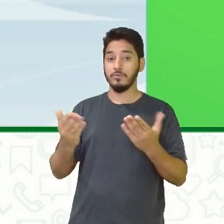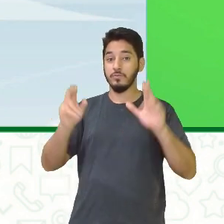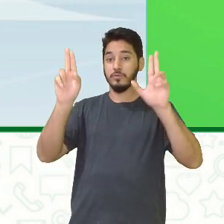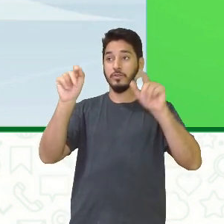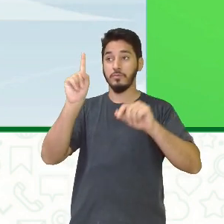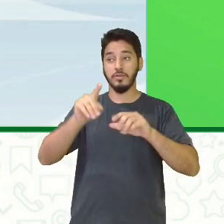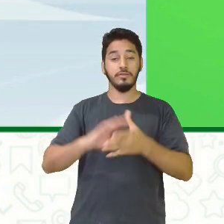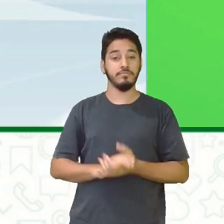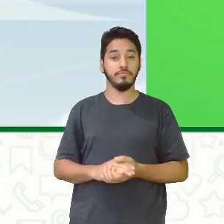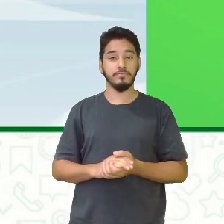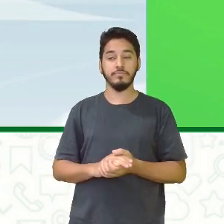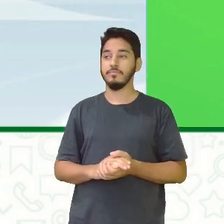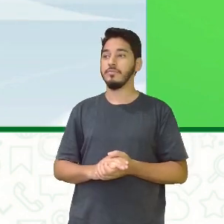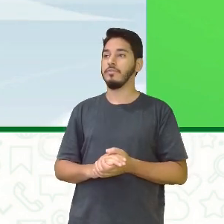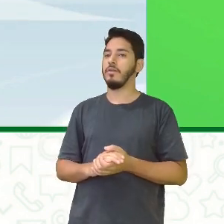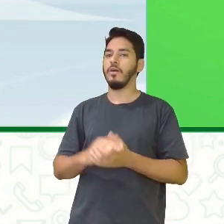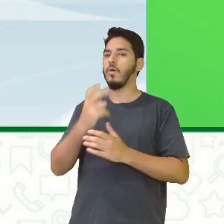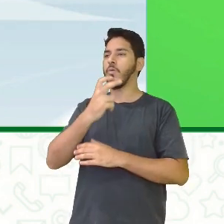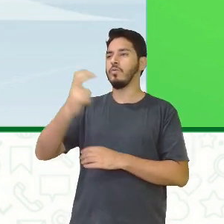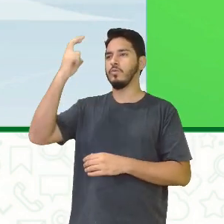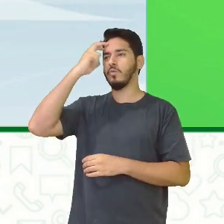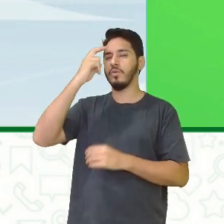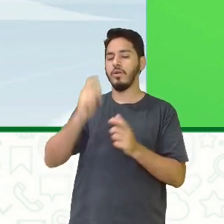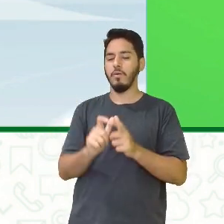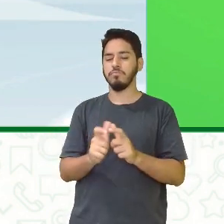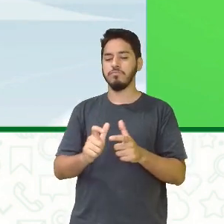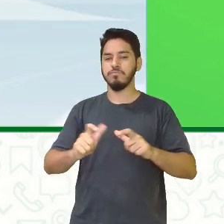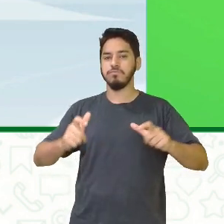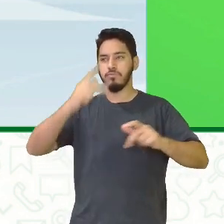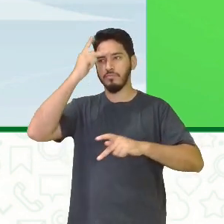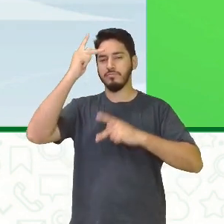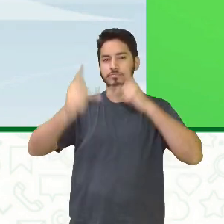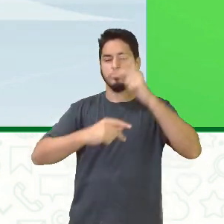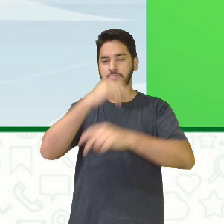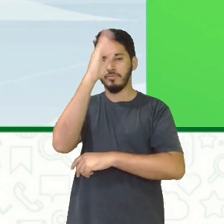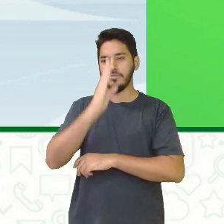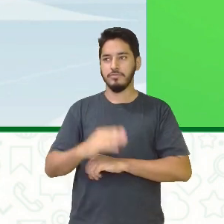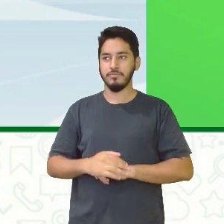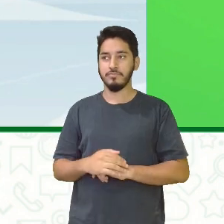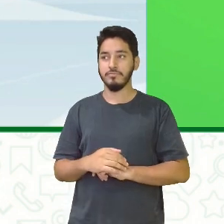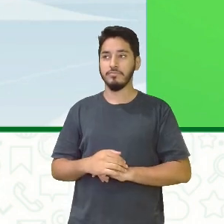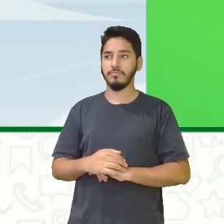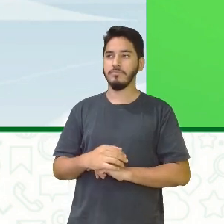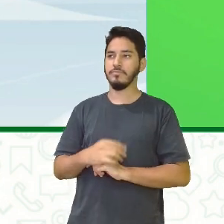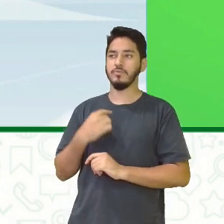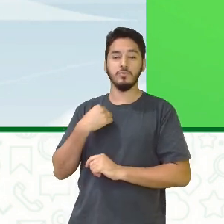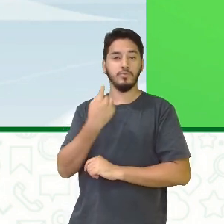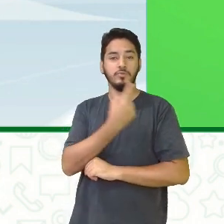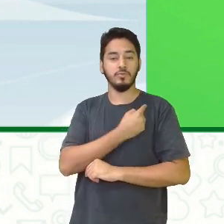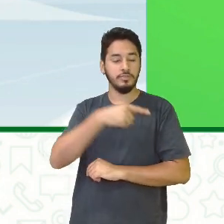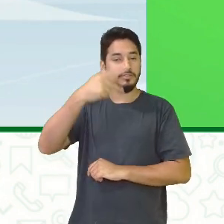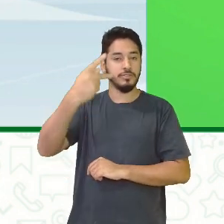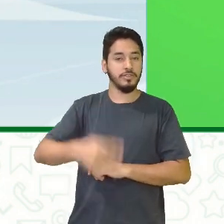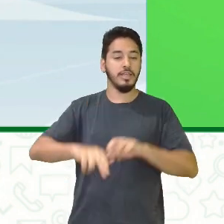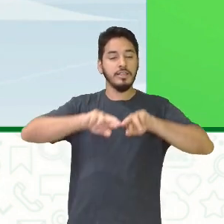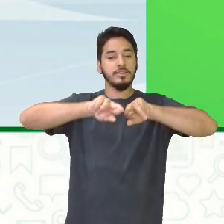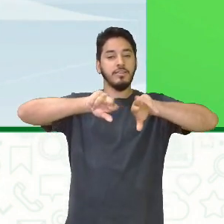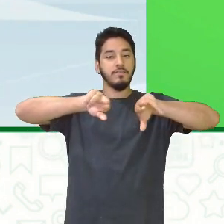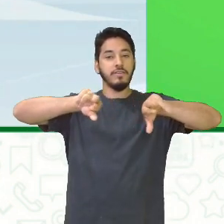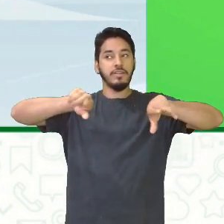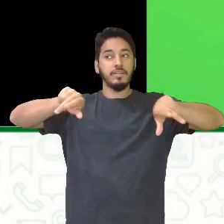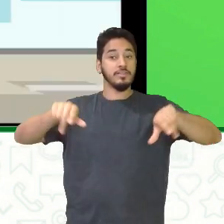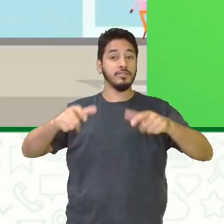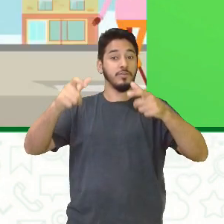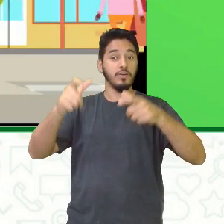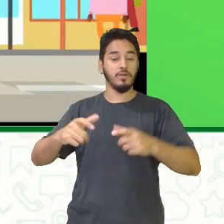a formação e cultura da população brasileira. O nosso povo é formado por pessoas que vieram de diversas partes do